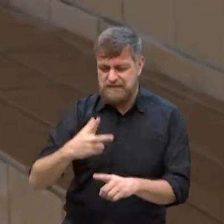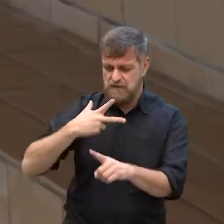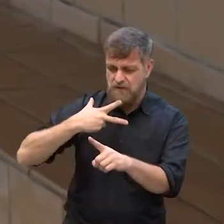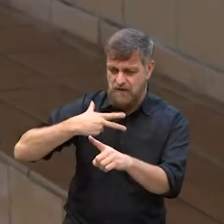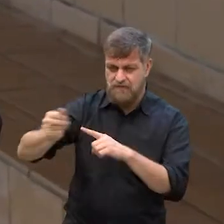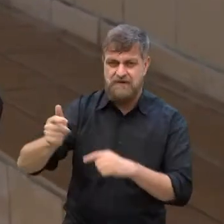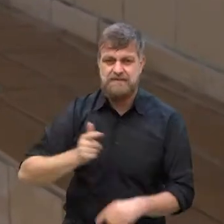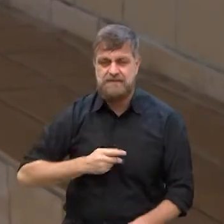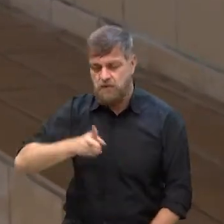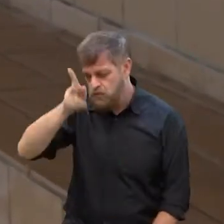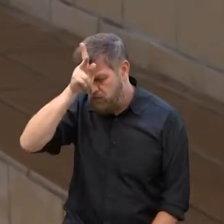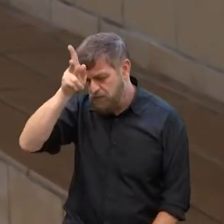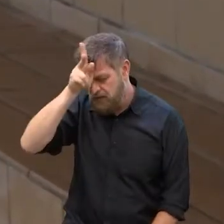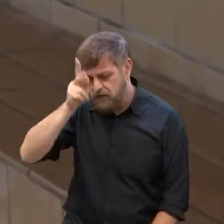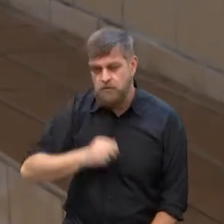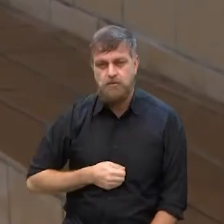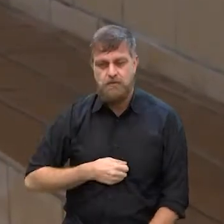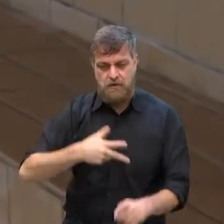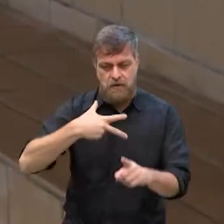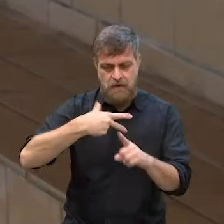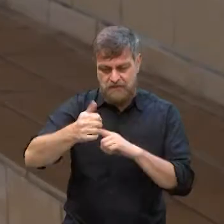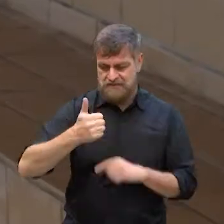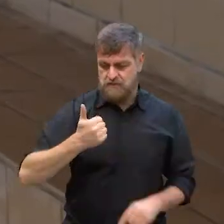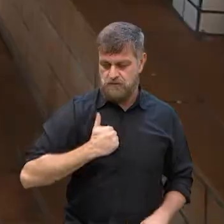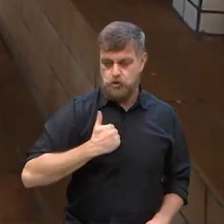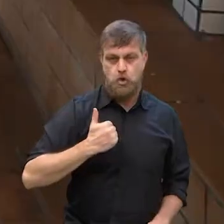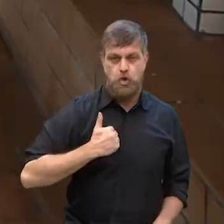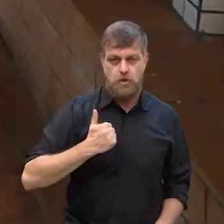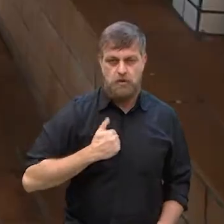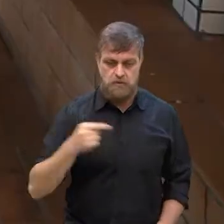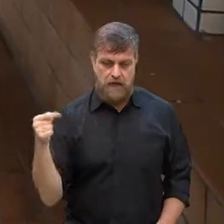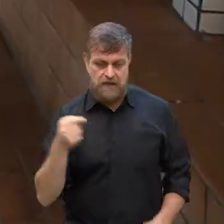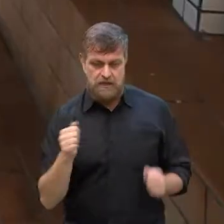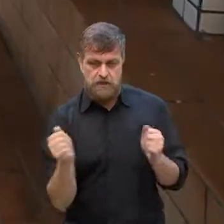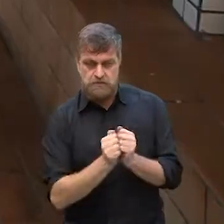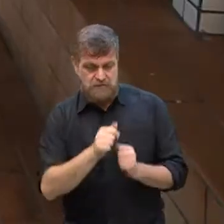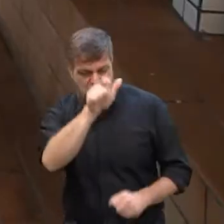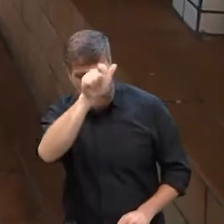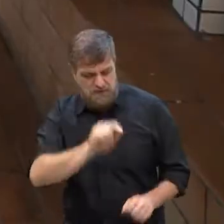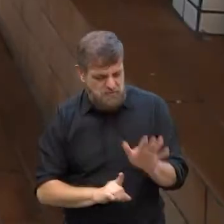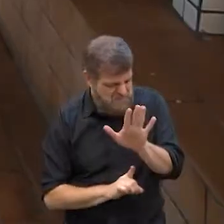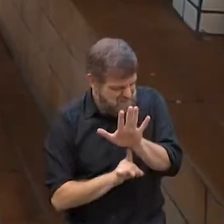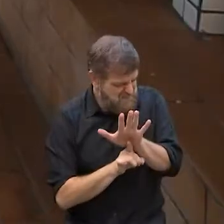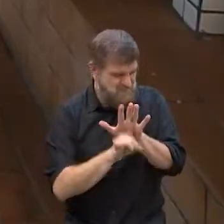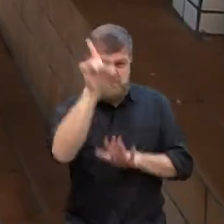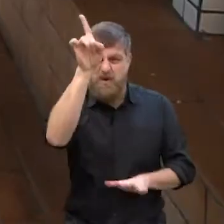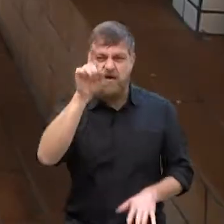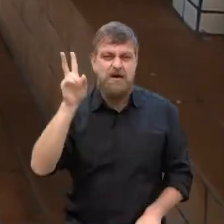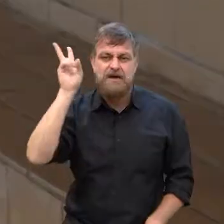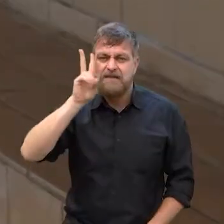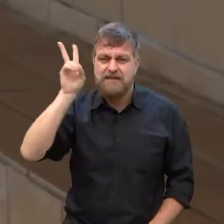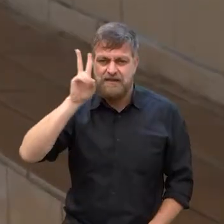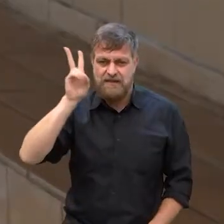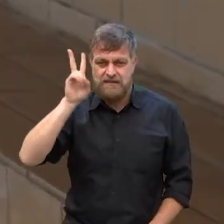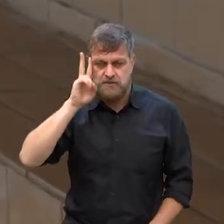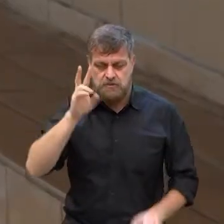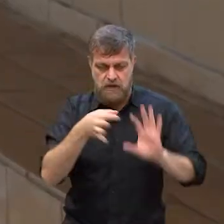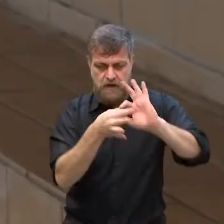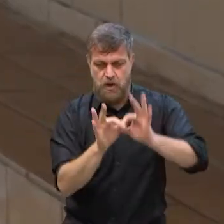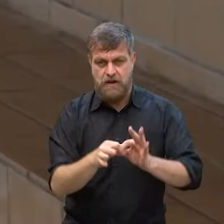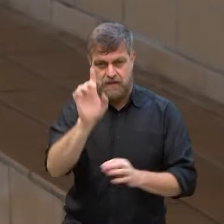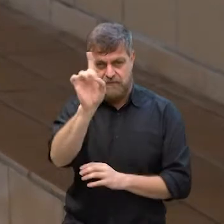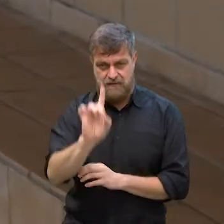no Parapan de Lima, foi campeão no Parapan de Toronto. Aqui ao meu lado está o maior atleta da história paralímpico